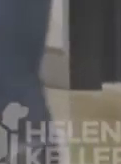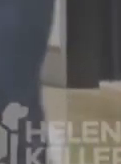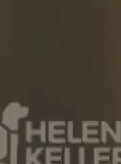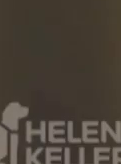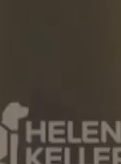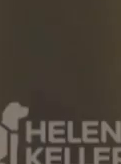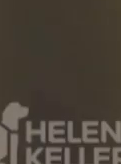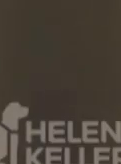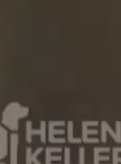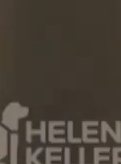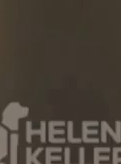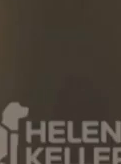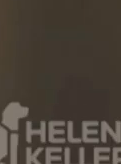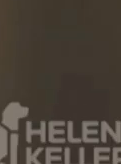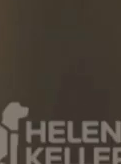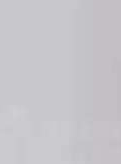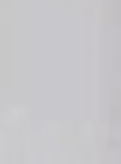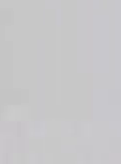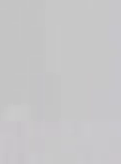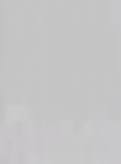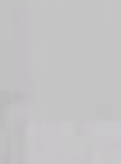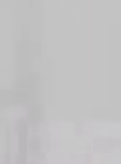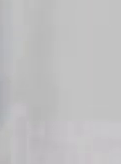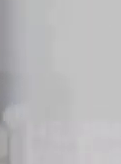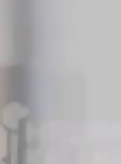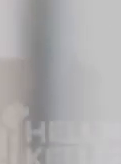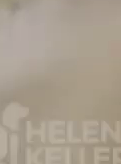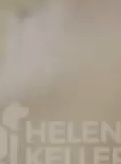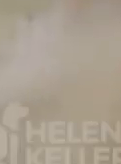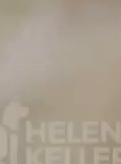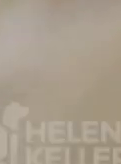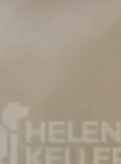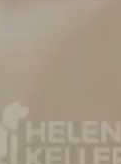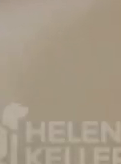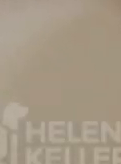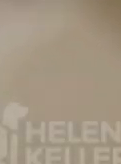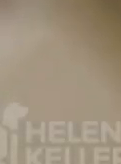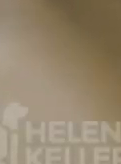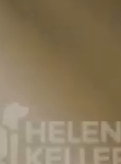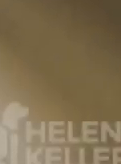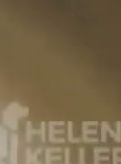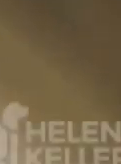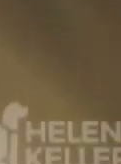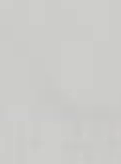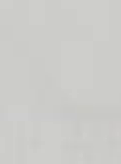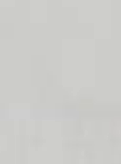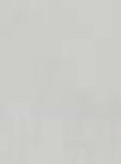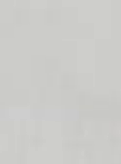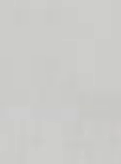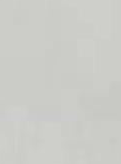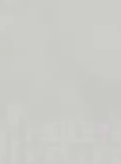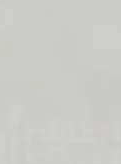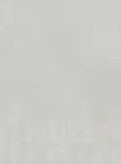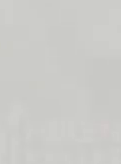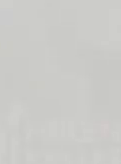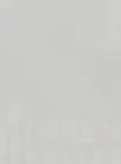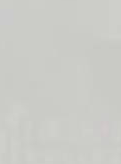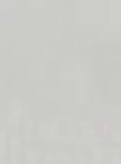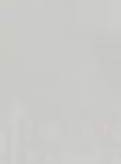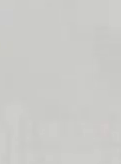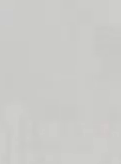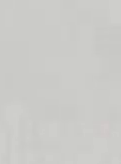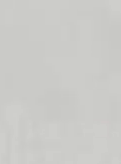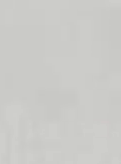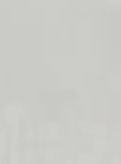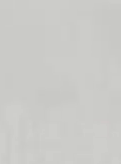filiada à Federação Internacional de Cães Guias é considerada modelo e em 2016 recebeu menção honrosa